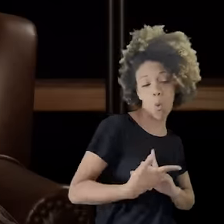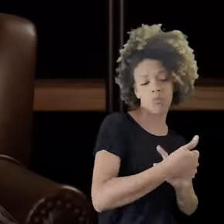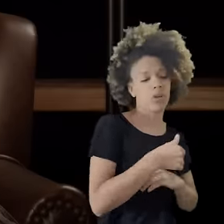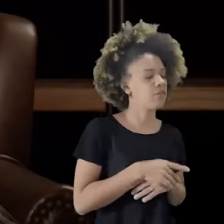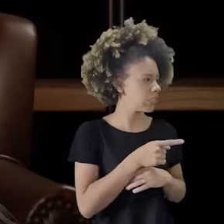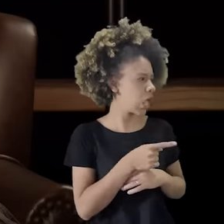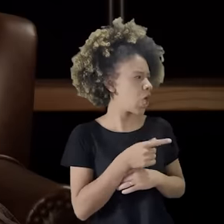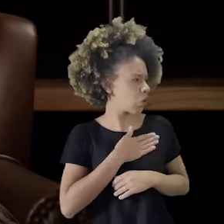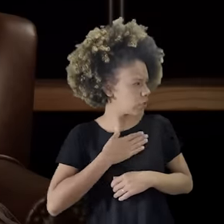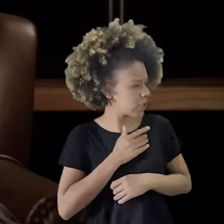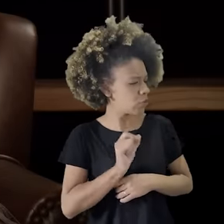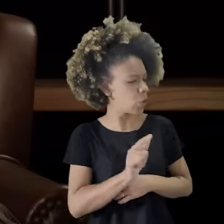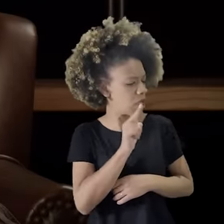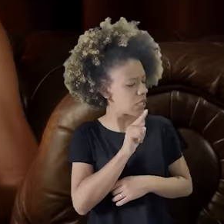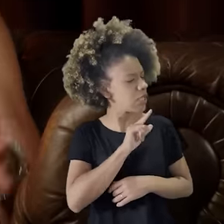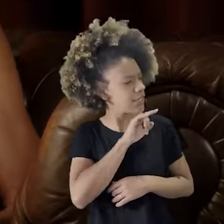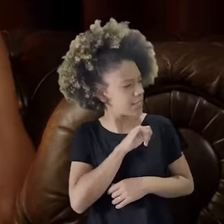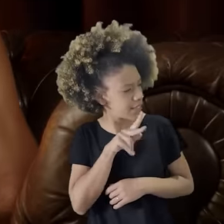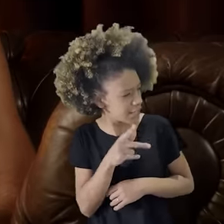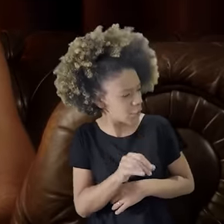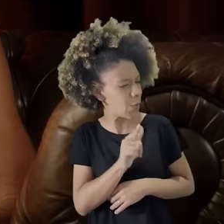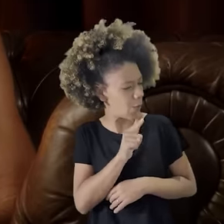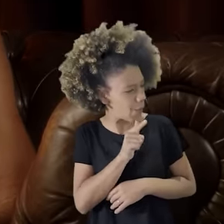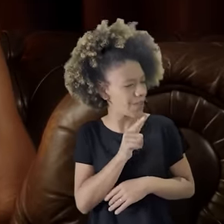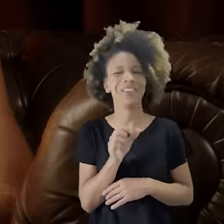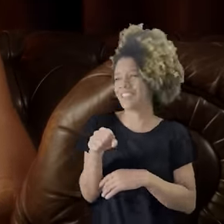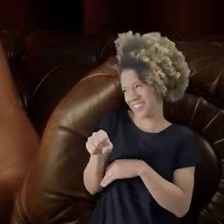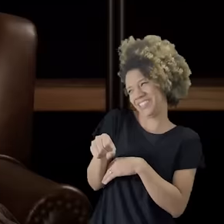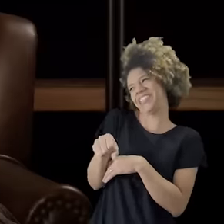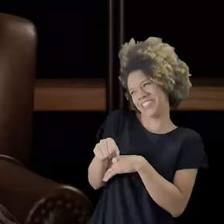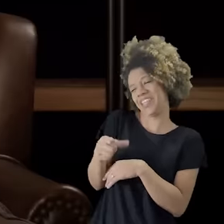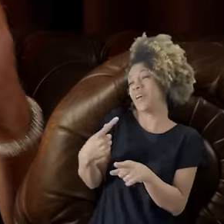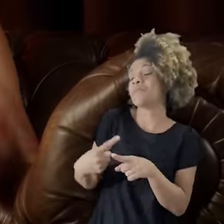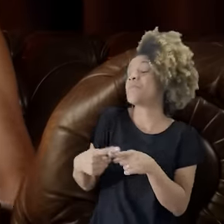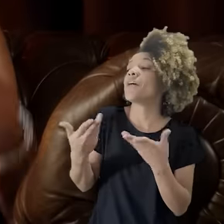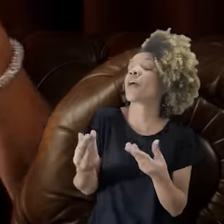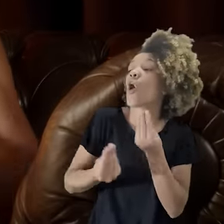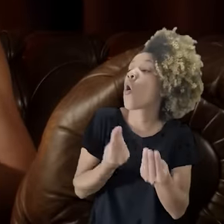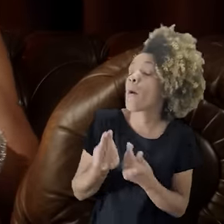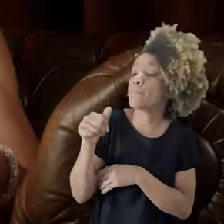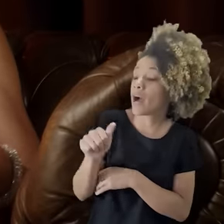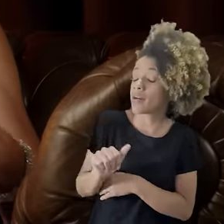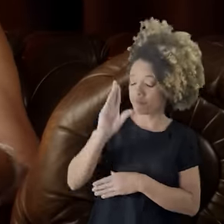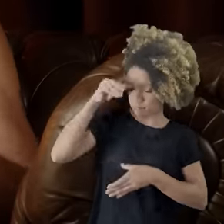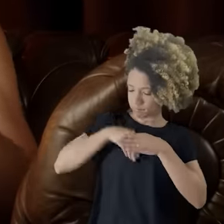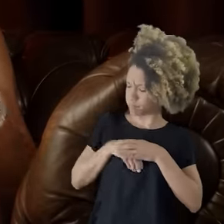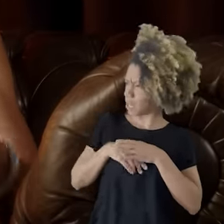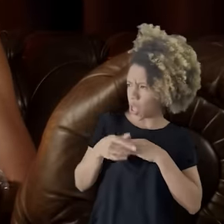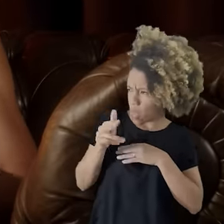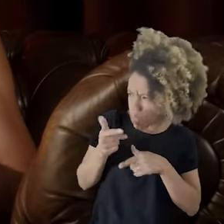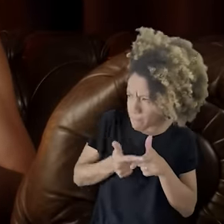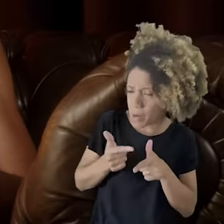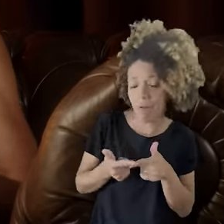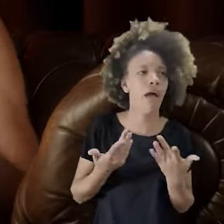mais do do do do do do do do do do do Zezinho isso porque o que acontecia como a Ana Estava sempre dentro de mim eu